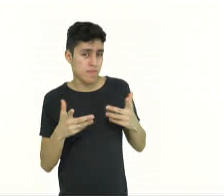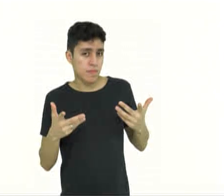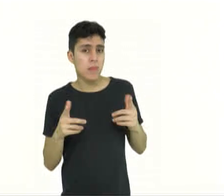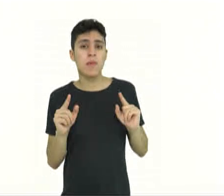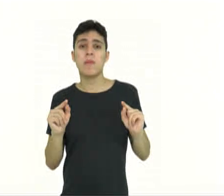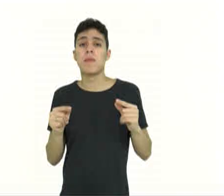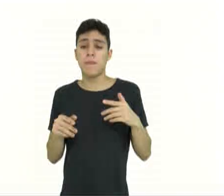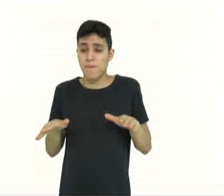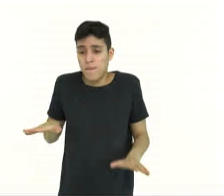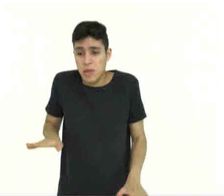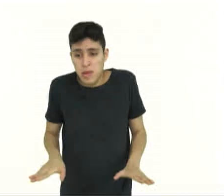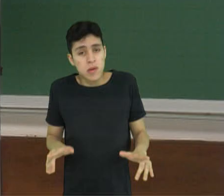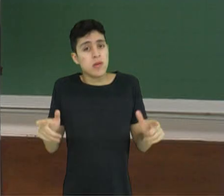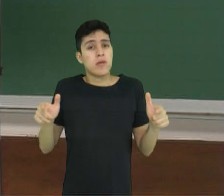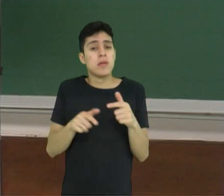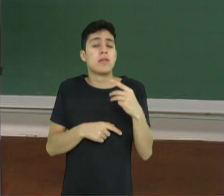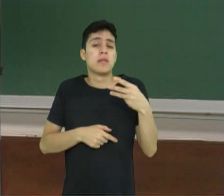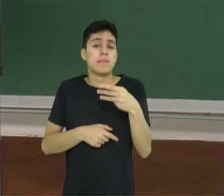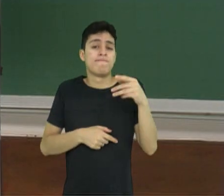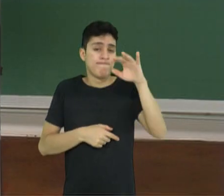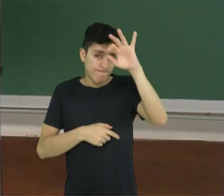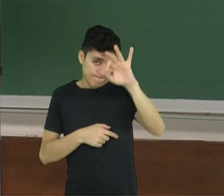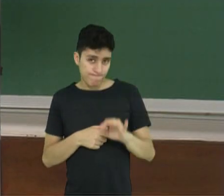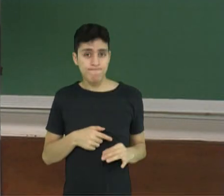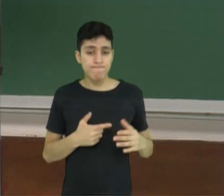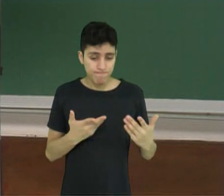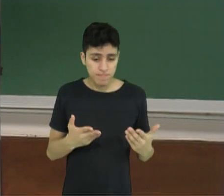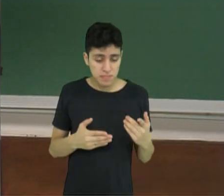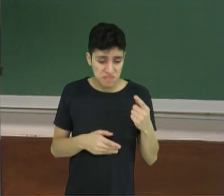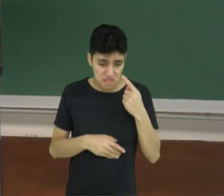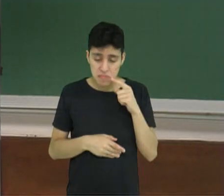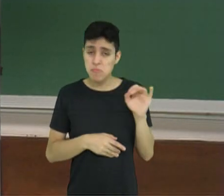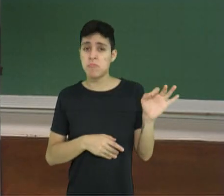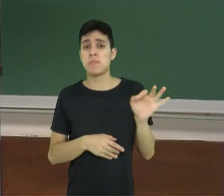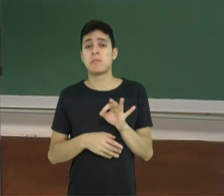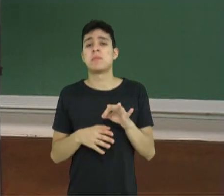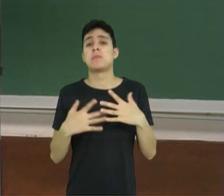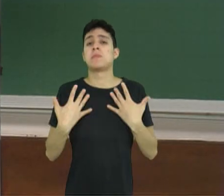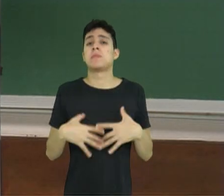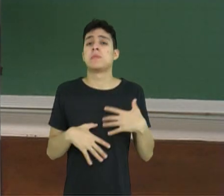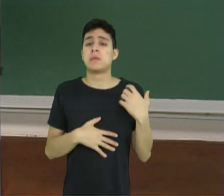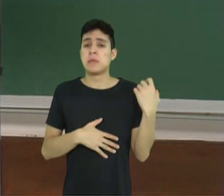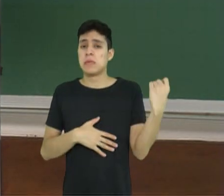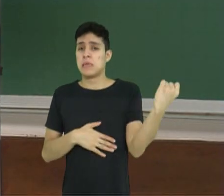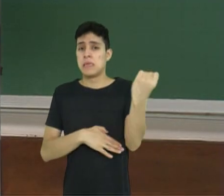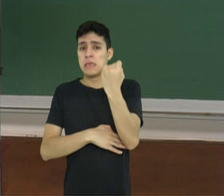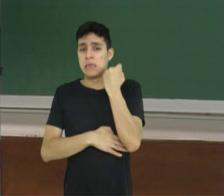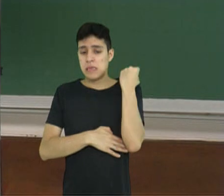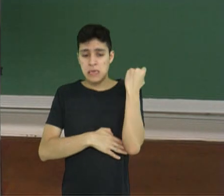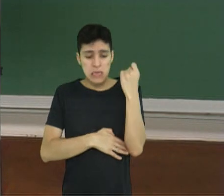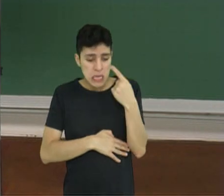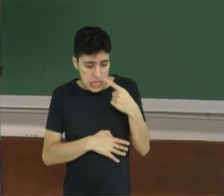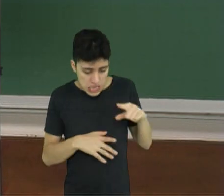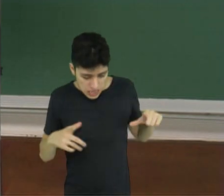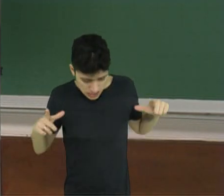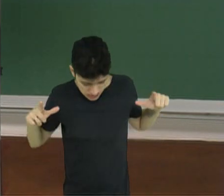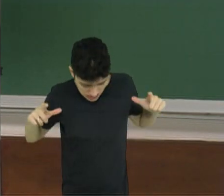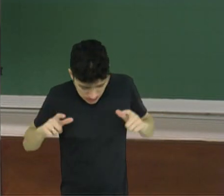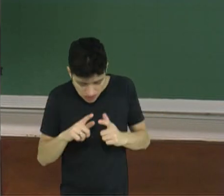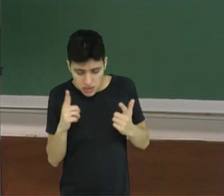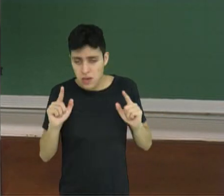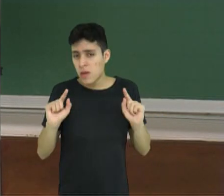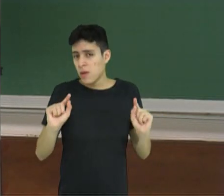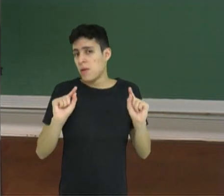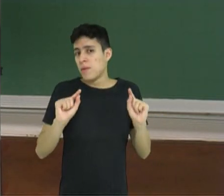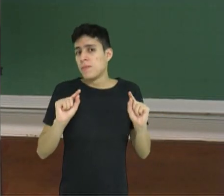diminuir em 33%. Isso é uma porcentagem alta, grave, né, para a diminuição